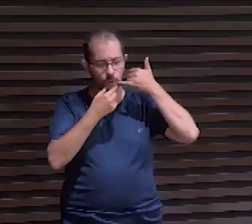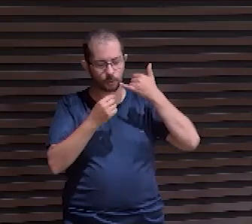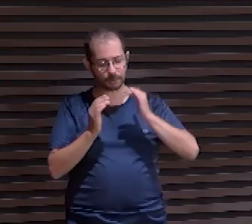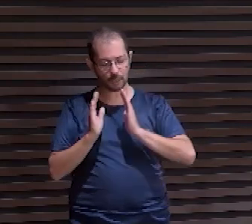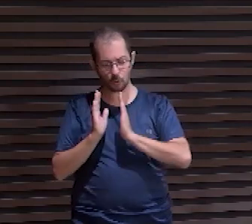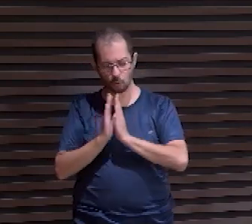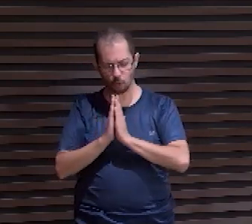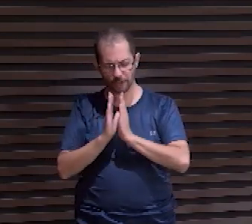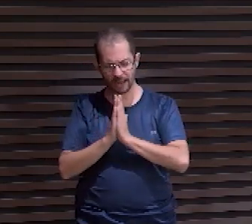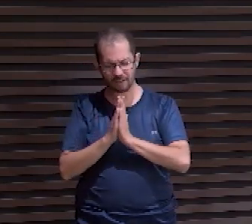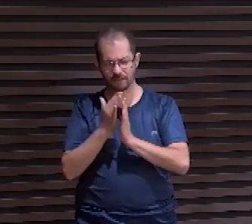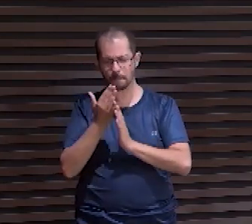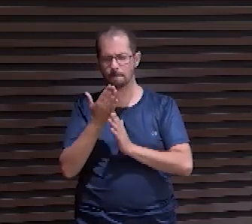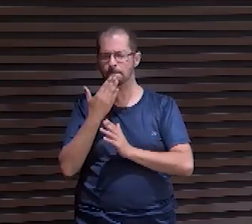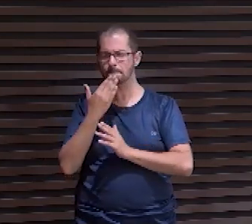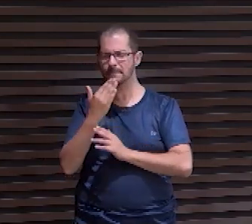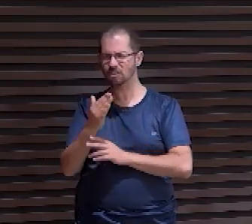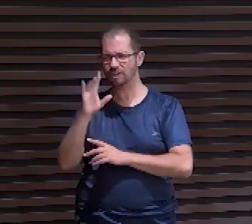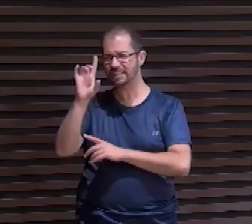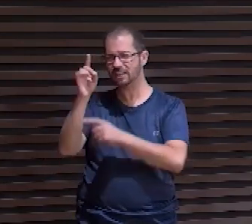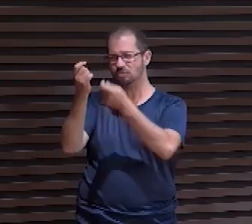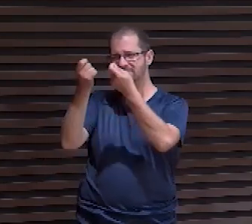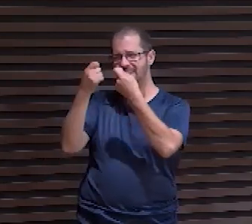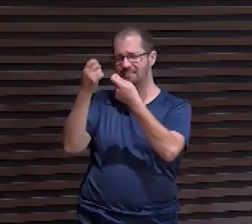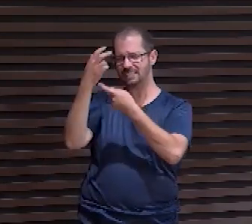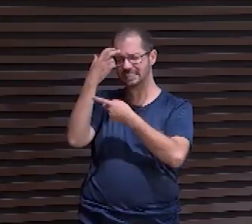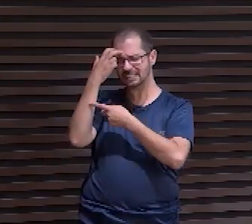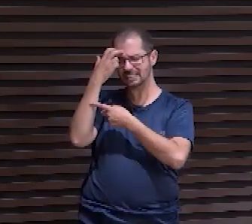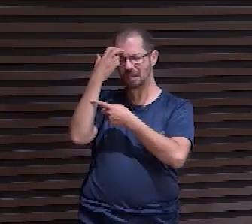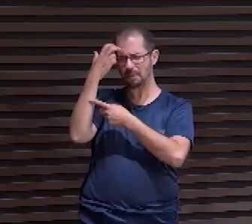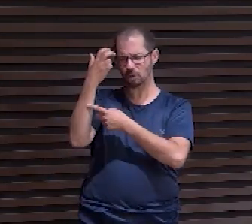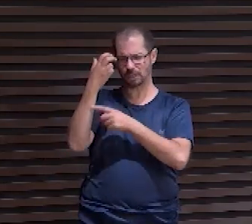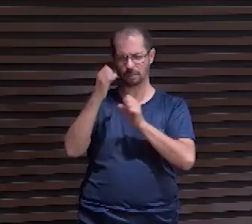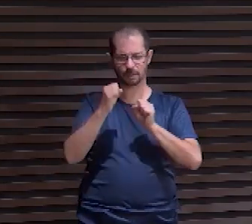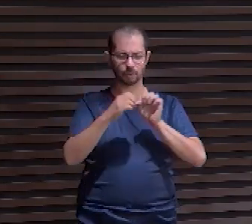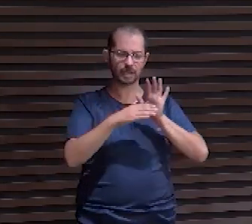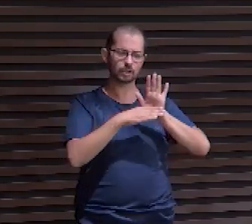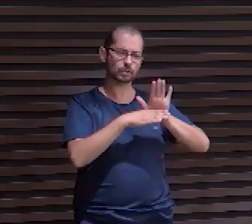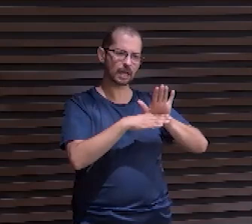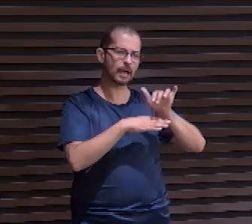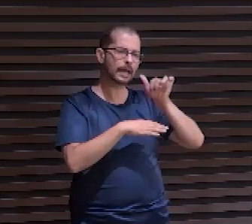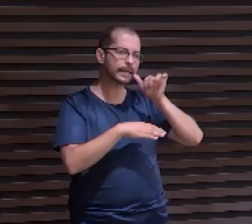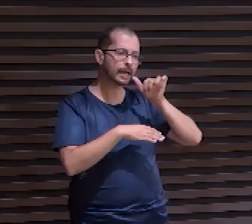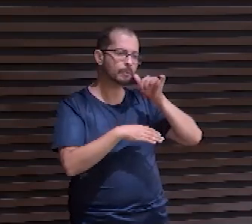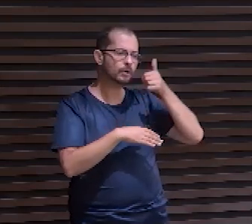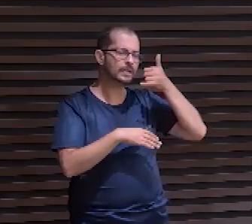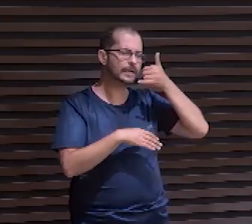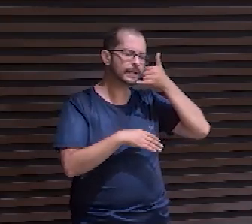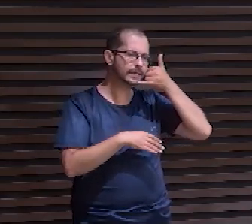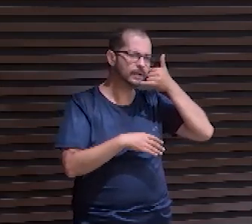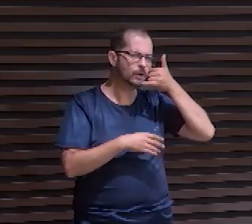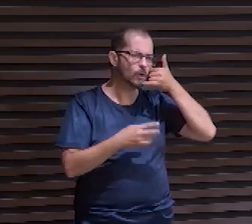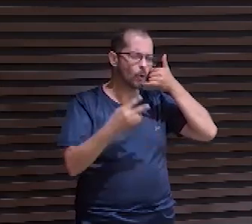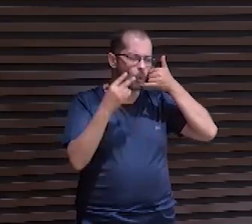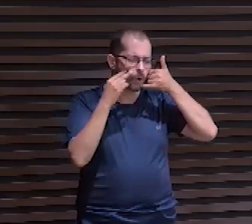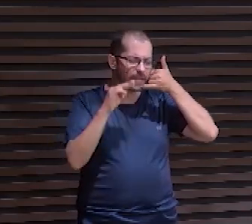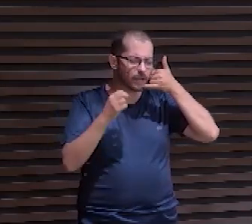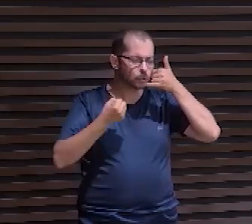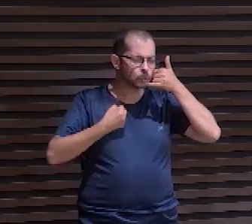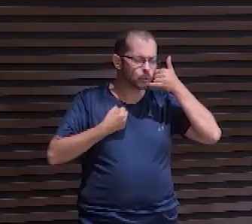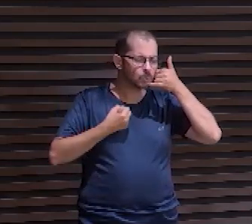pedindo sabedoria para ajudá-la. Ela continuou. Olhei os números e